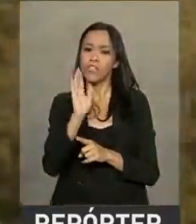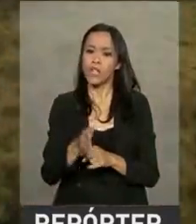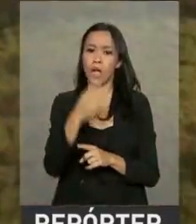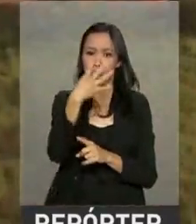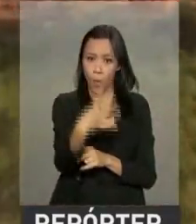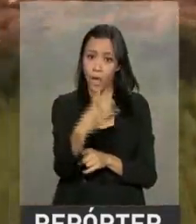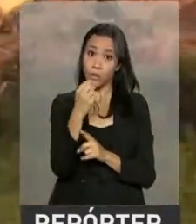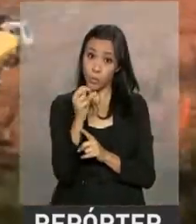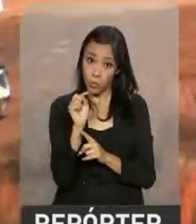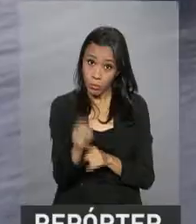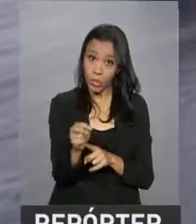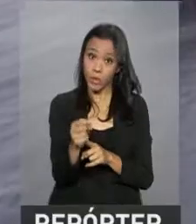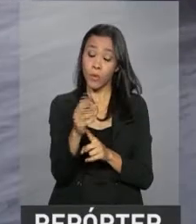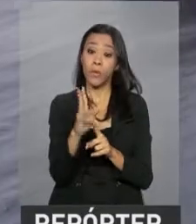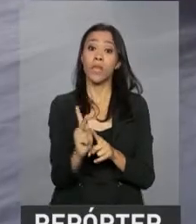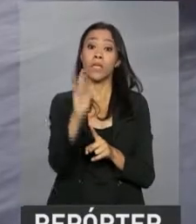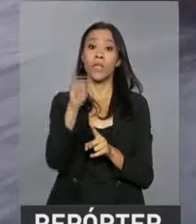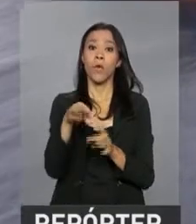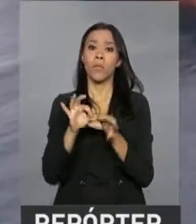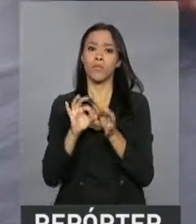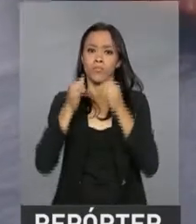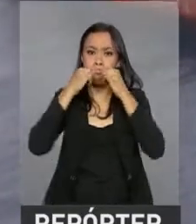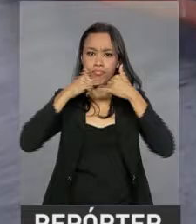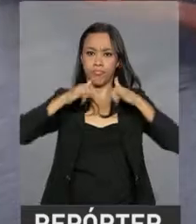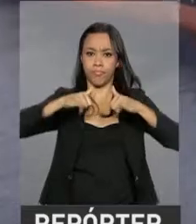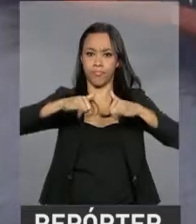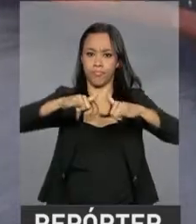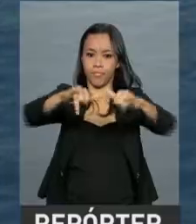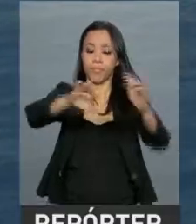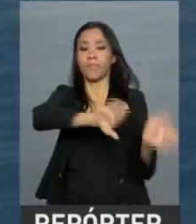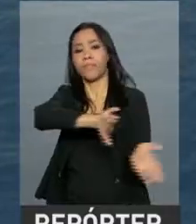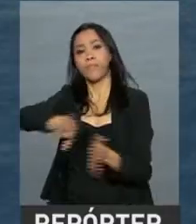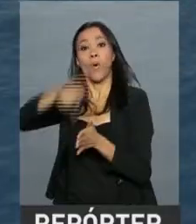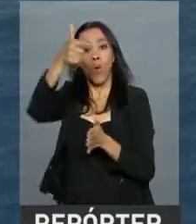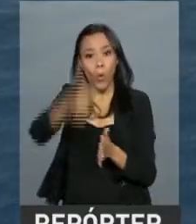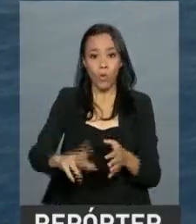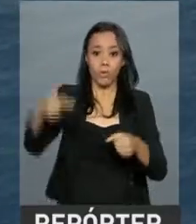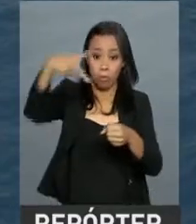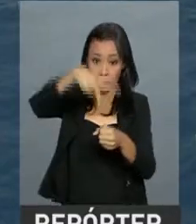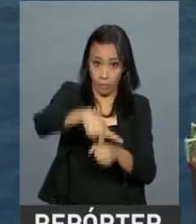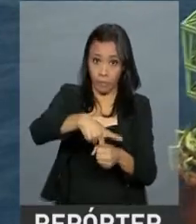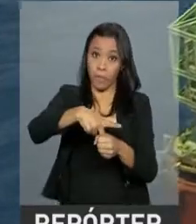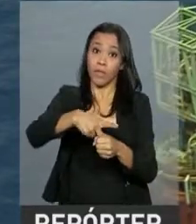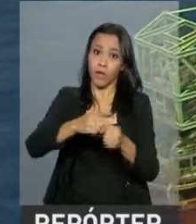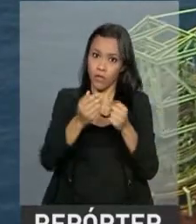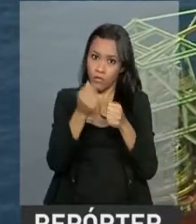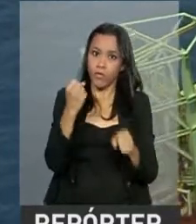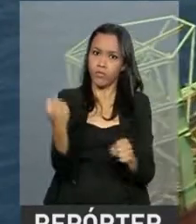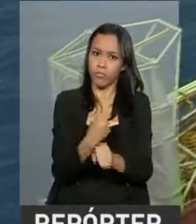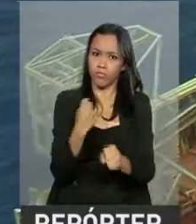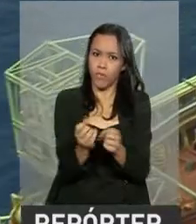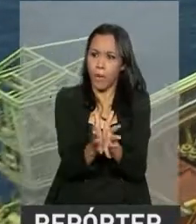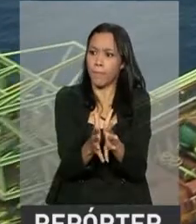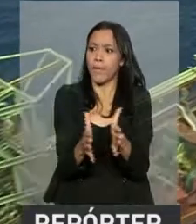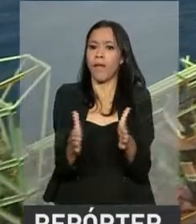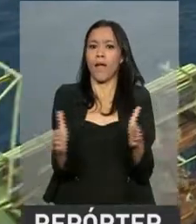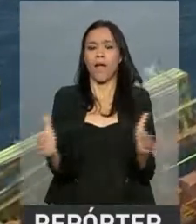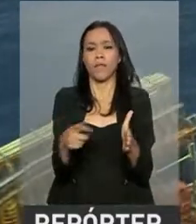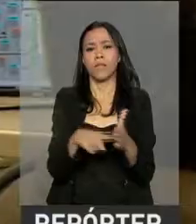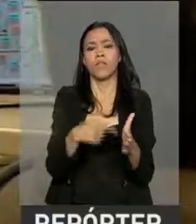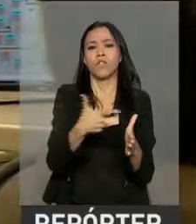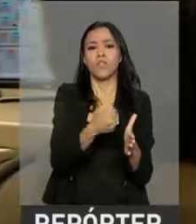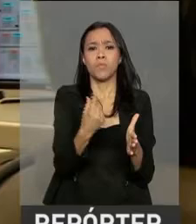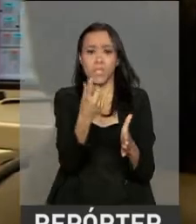mil km de linhas de transmissão a exploração e produção de petróleo e gás também foi ampliada no primeiro semestre de